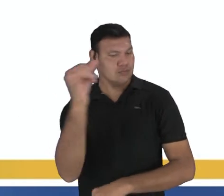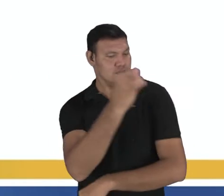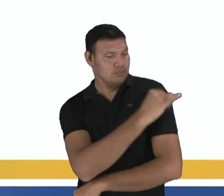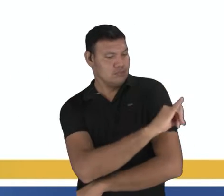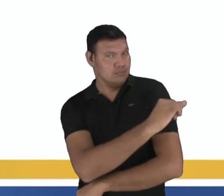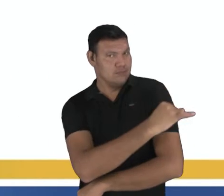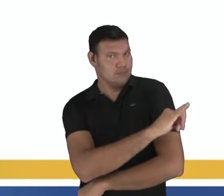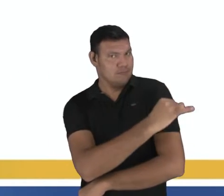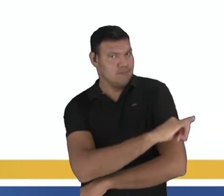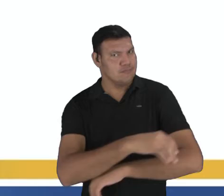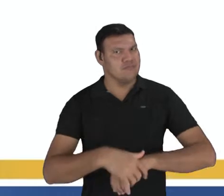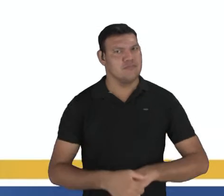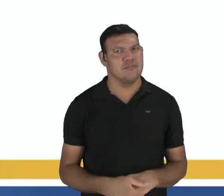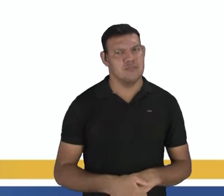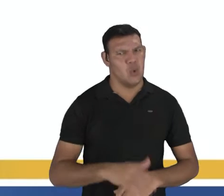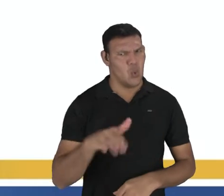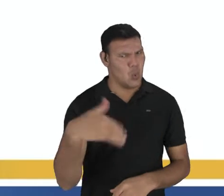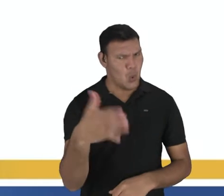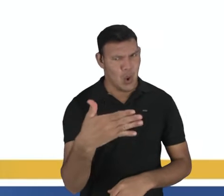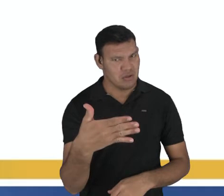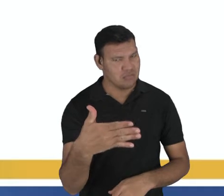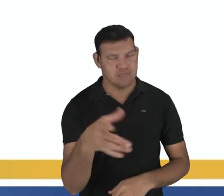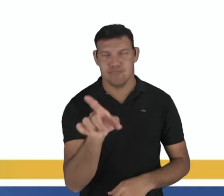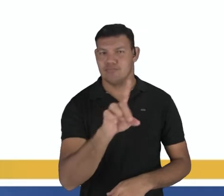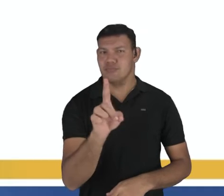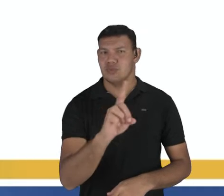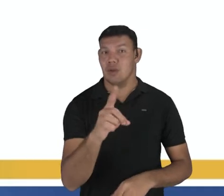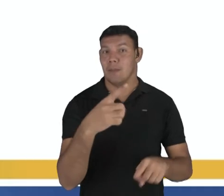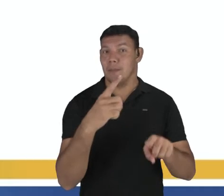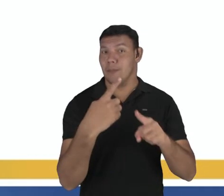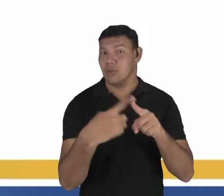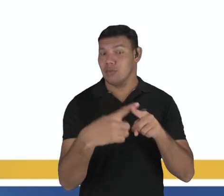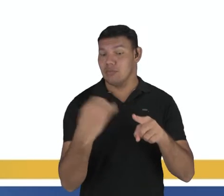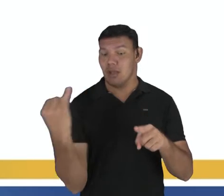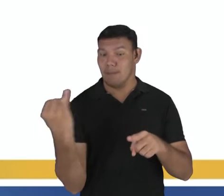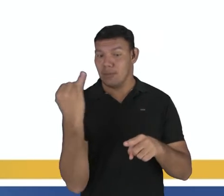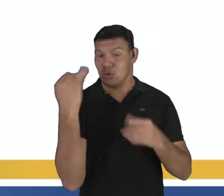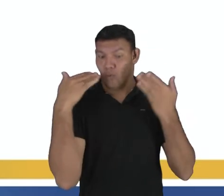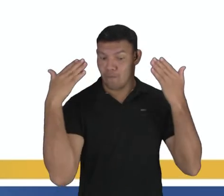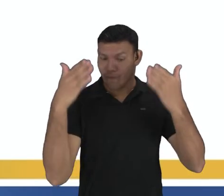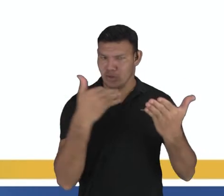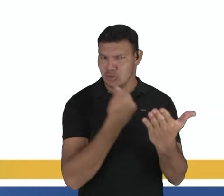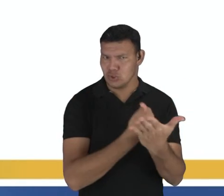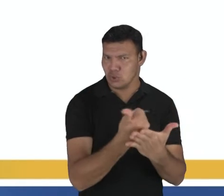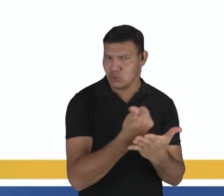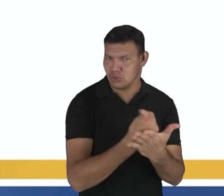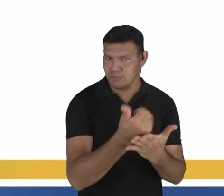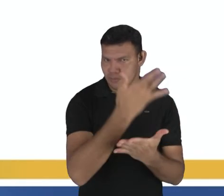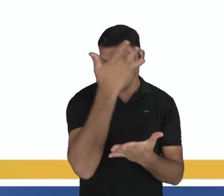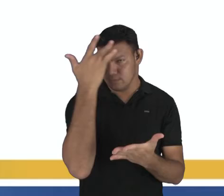Janeiro. Observem aí que não fala quando, porque o que importa é a ação. Eles estiveram no Rio de Janeiro.